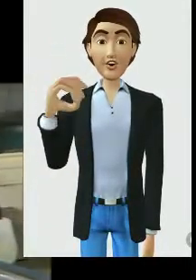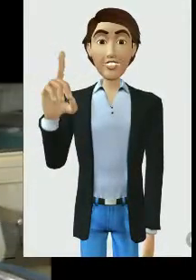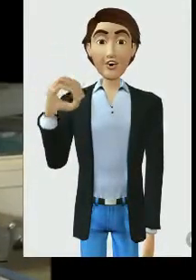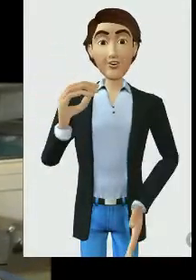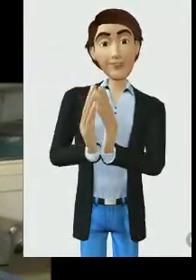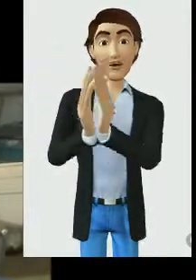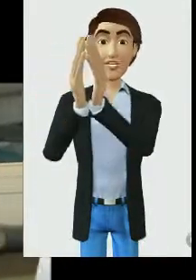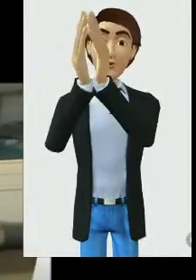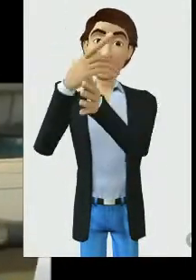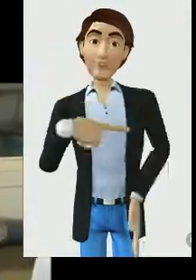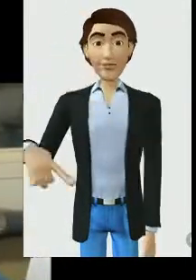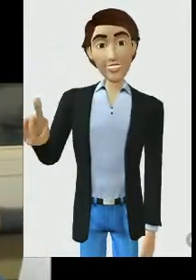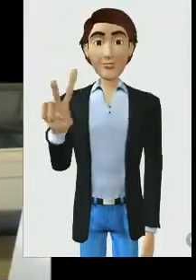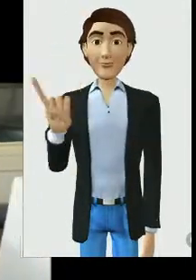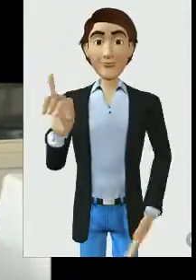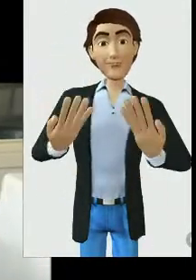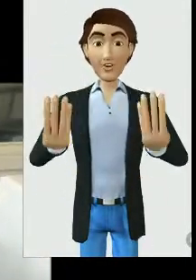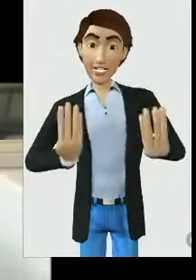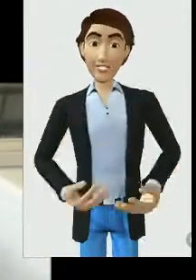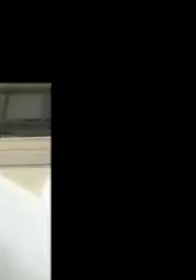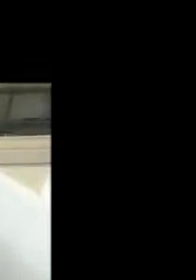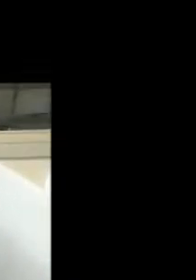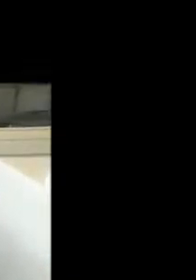dentro do balão for muita.